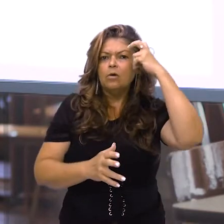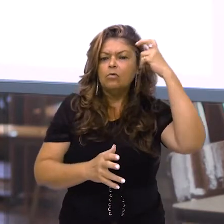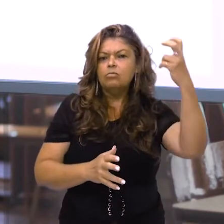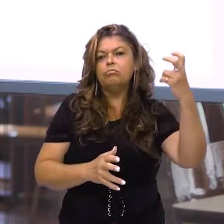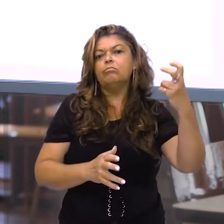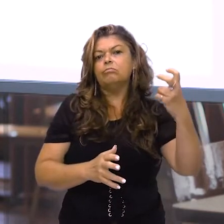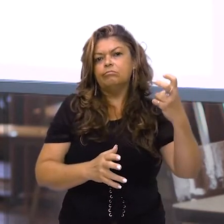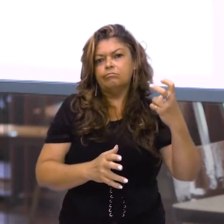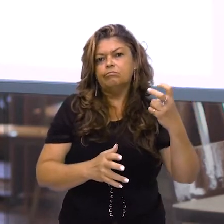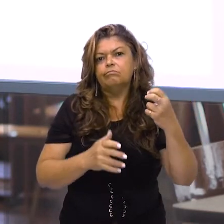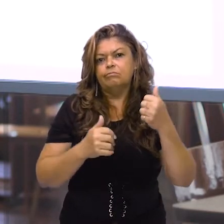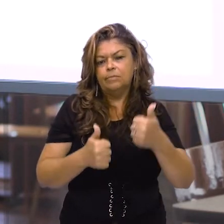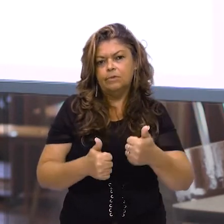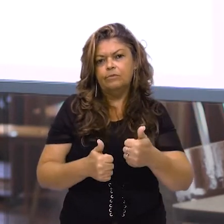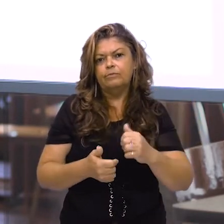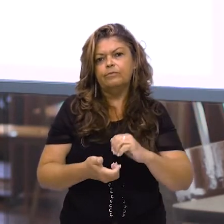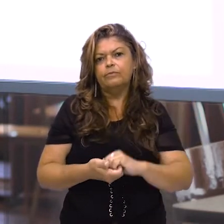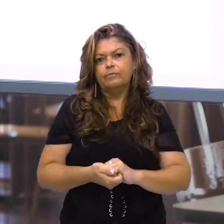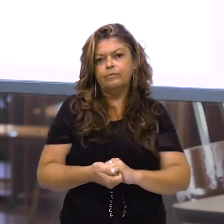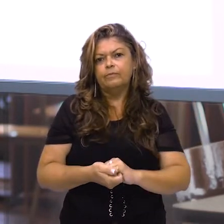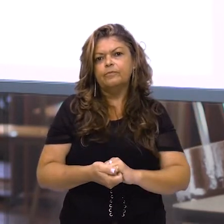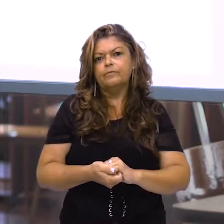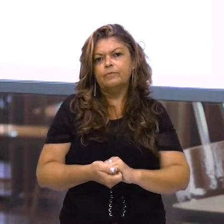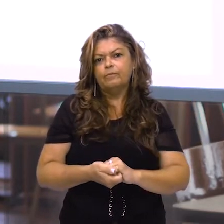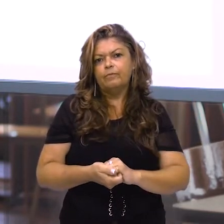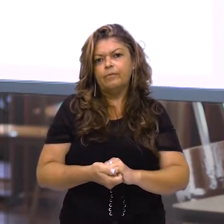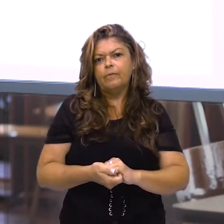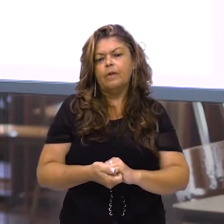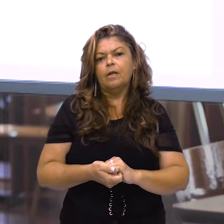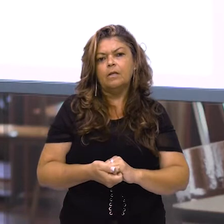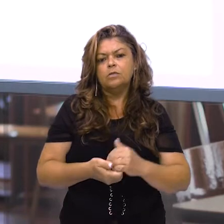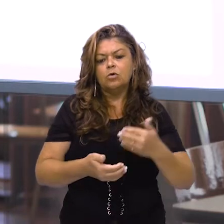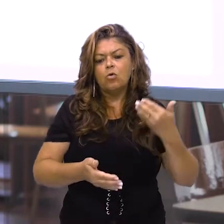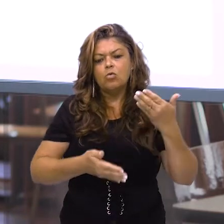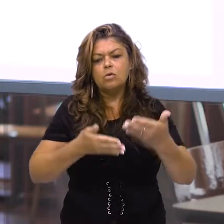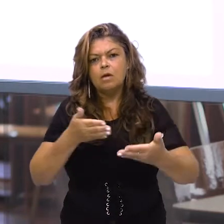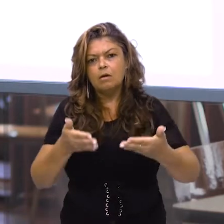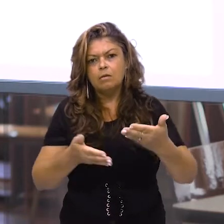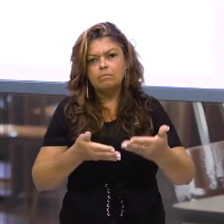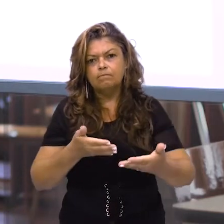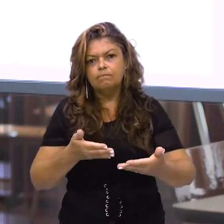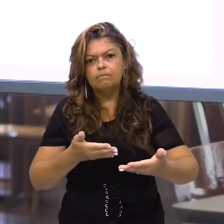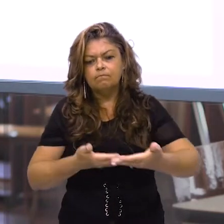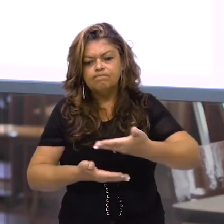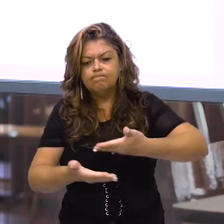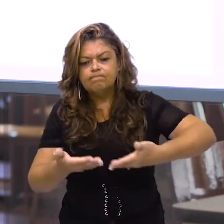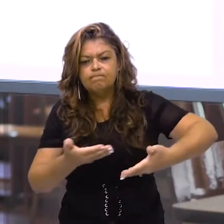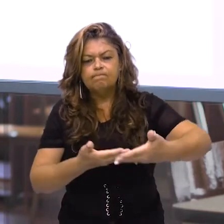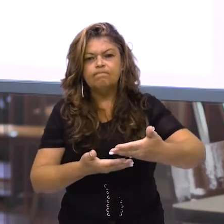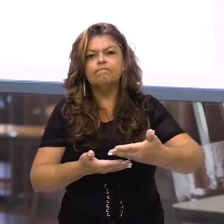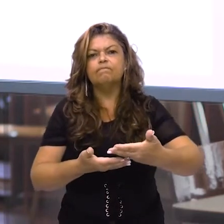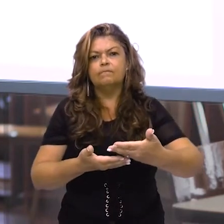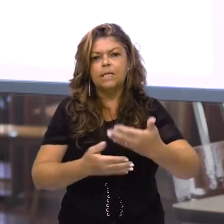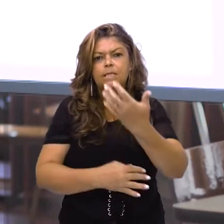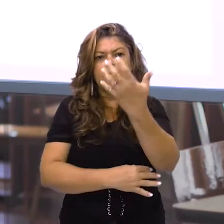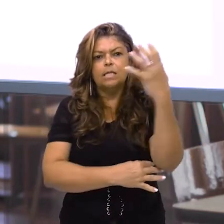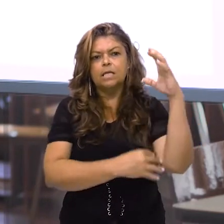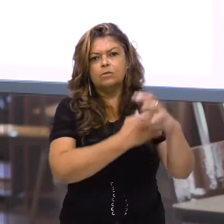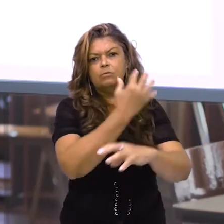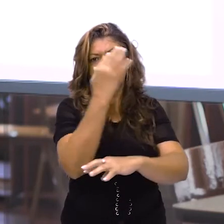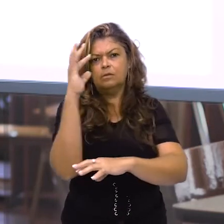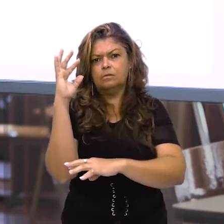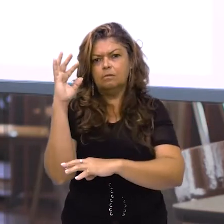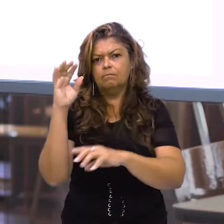não há essa troca respeitosa, né? Então eles preservam a natureza porque sabem que é dali que vem